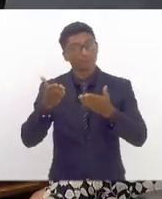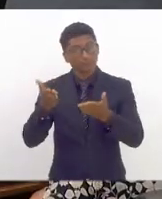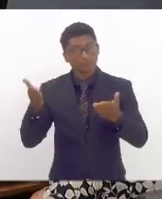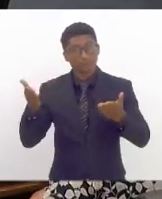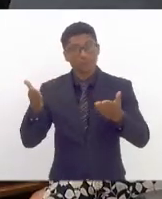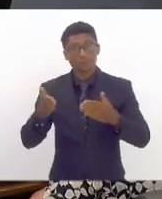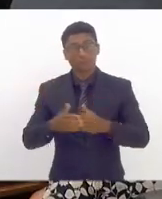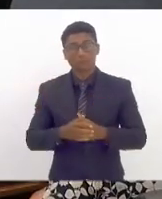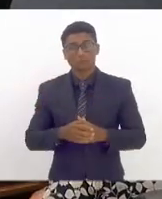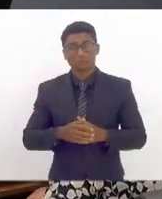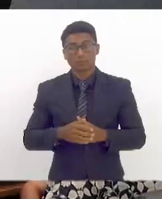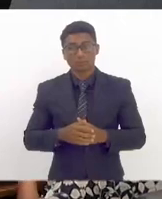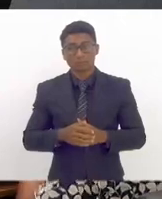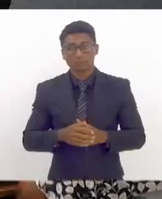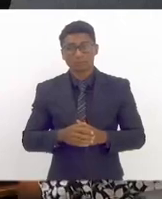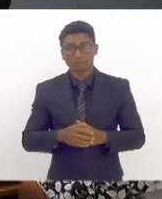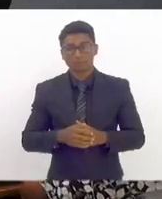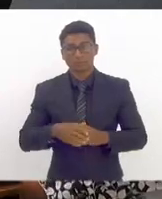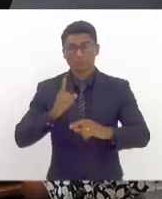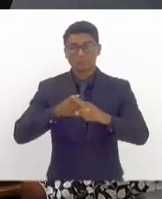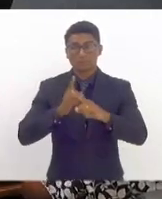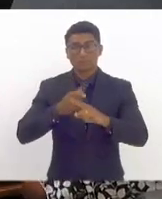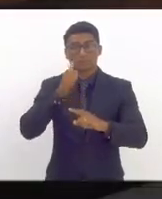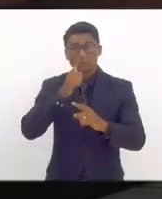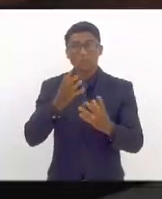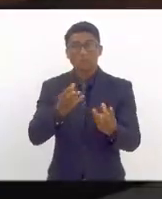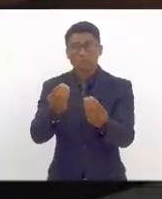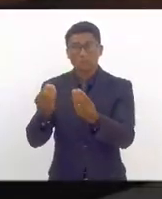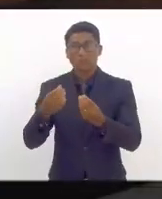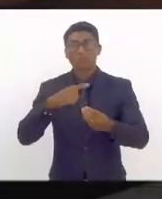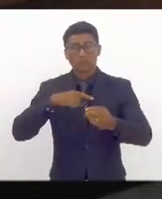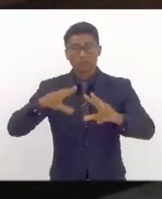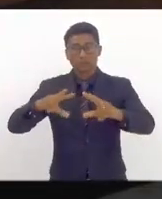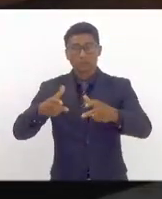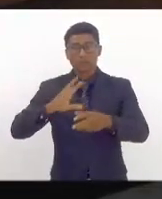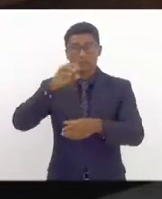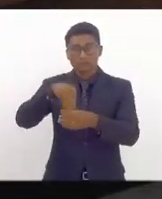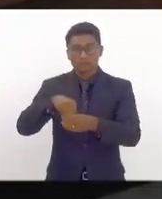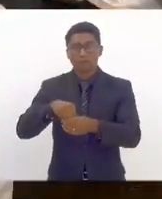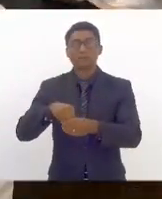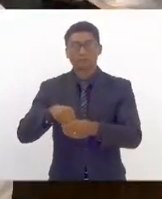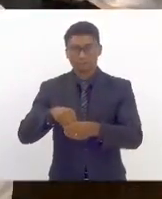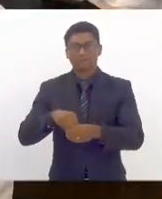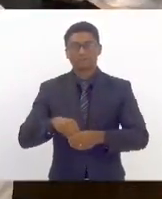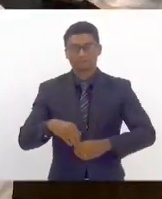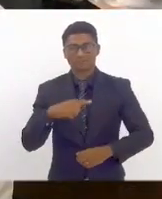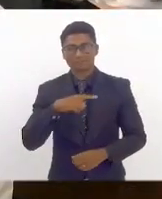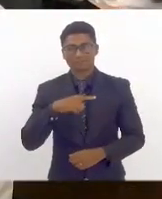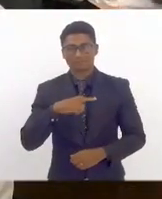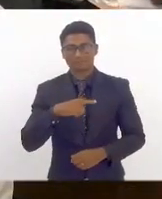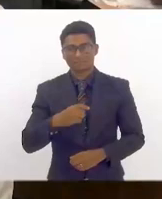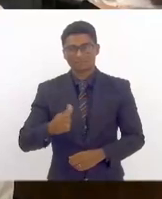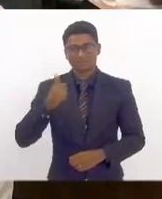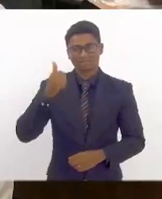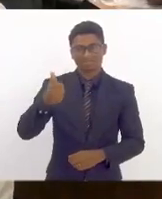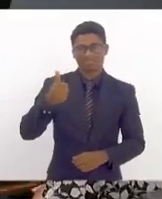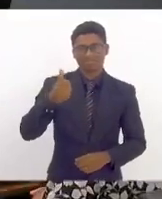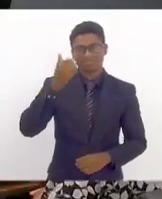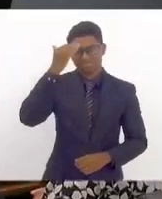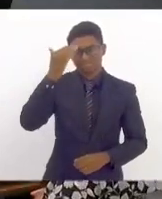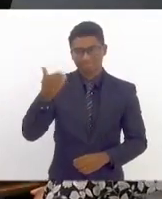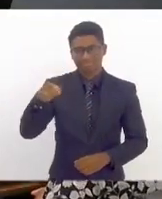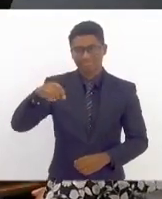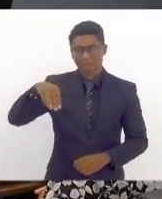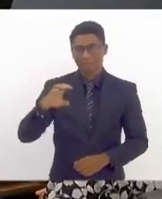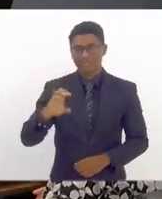isso mano que as mulheres na comissão de cultura da érgica espaço legislativo Valeu Mc audaz mandou